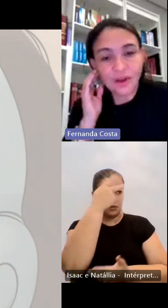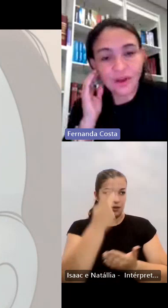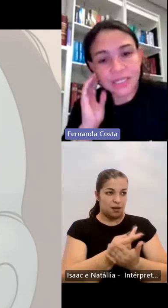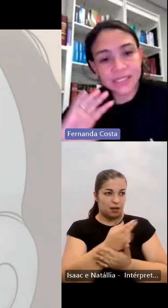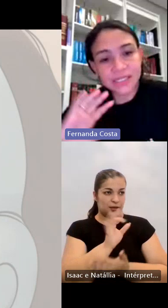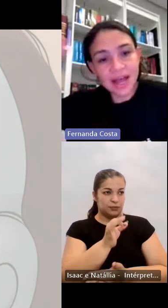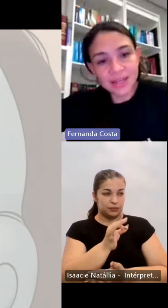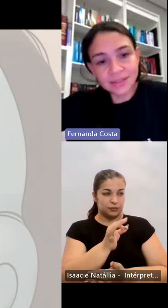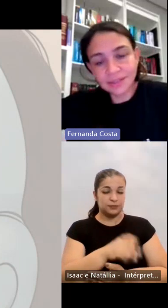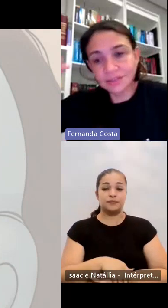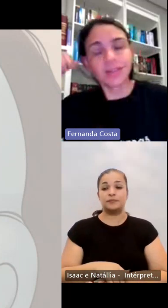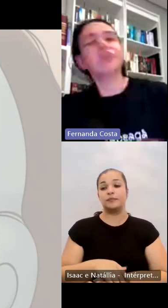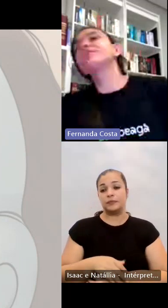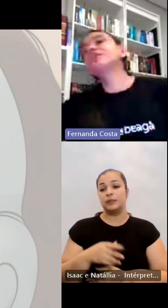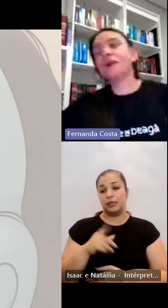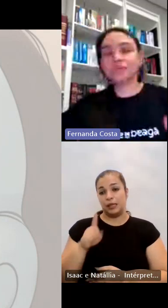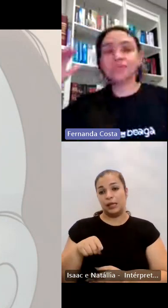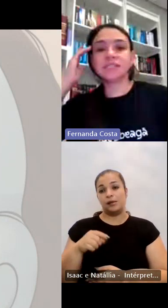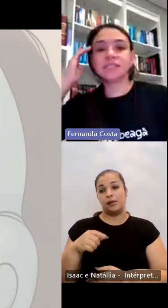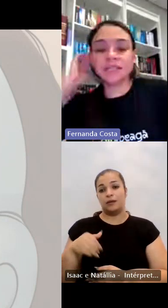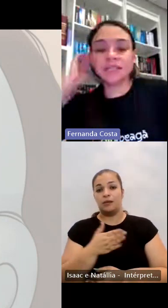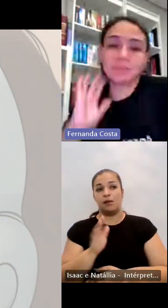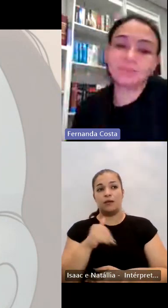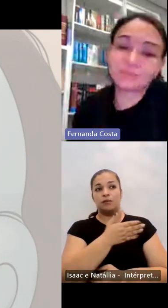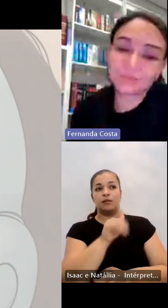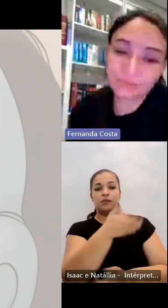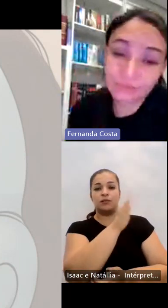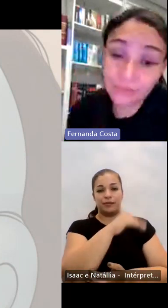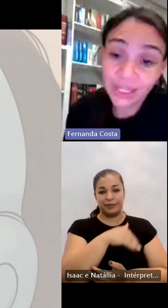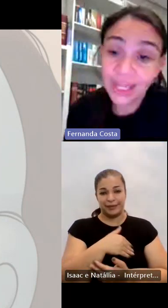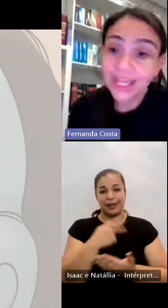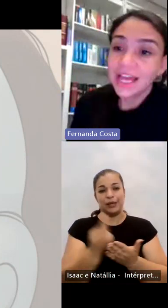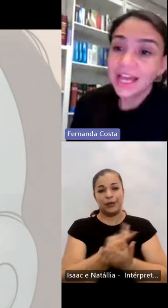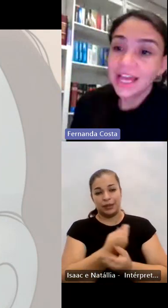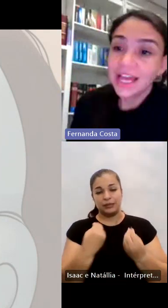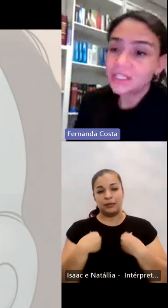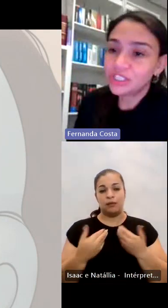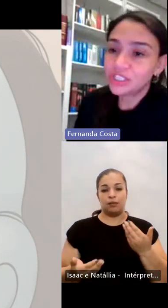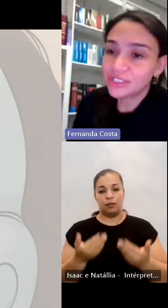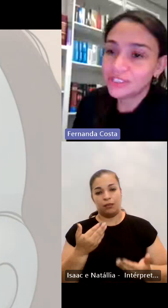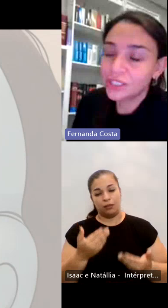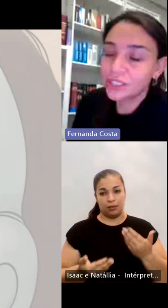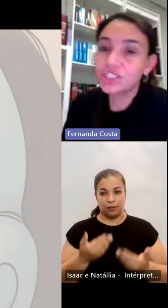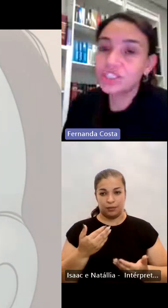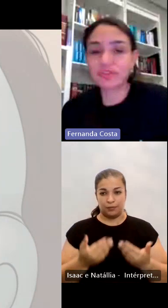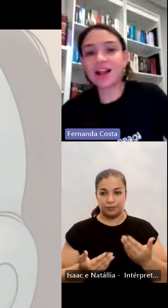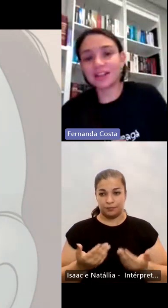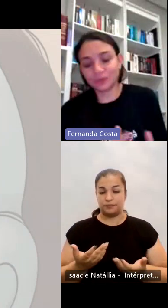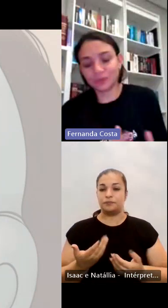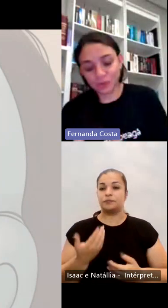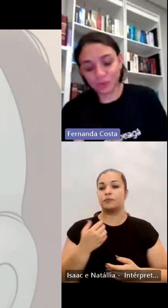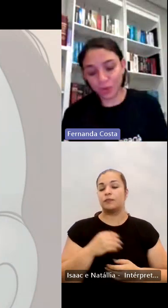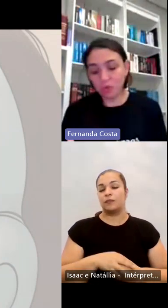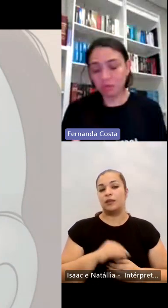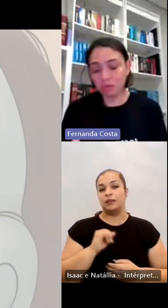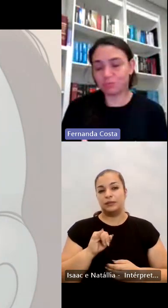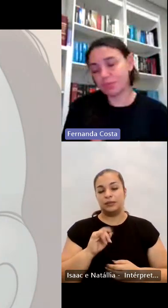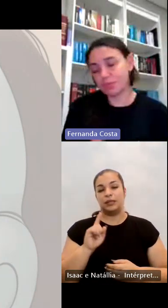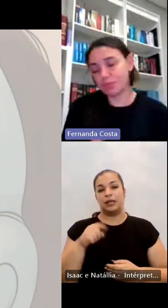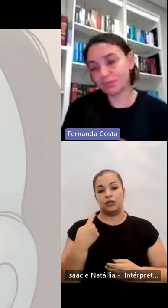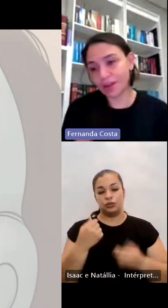Eles vão, eles saem e aí causam esse desequilíbrio. Ok, Quando a gente fala, né, do nosso